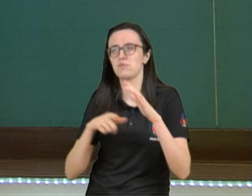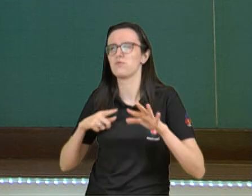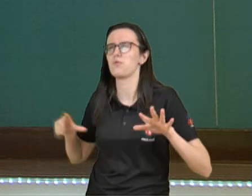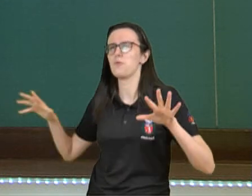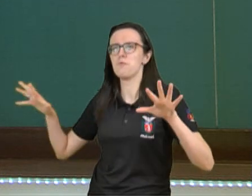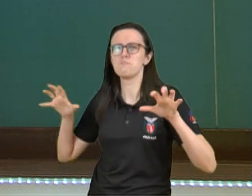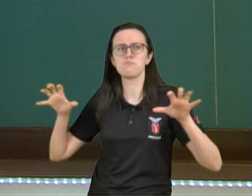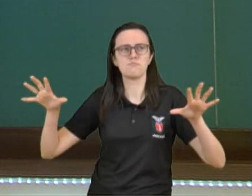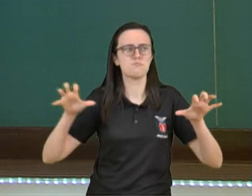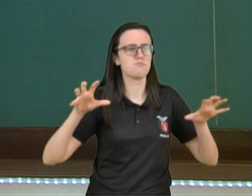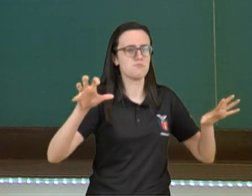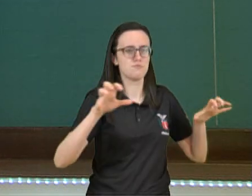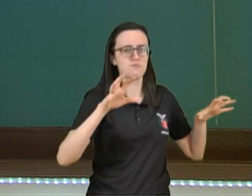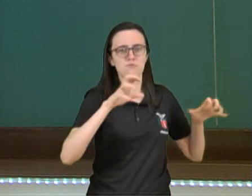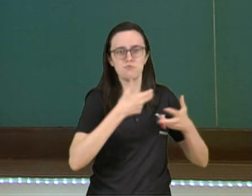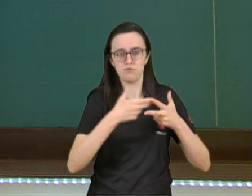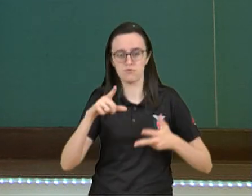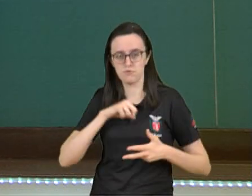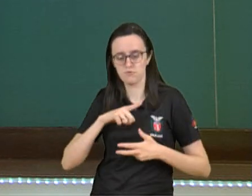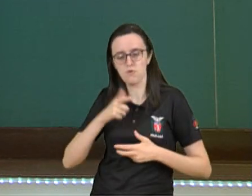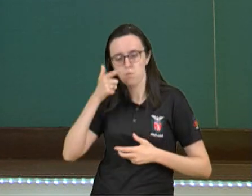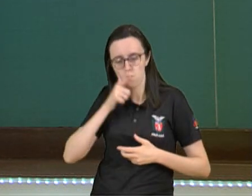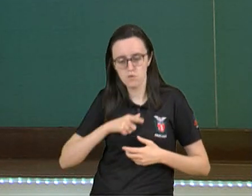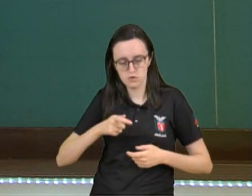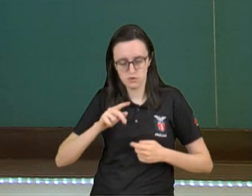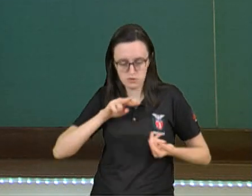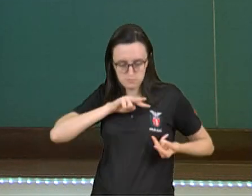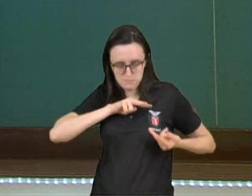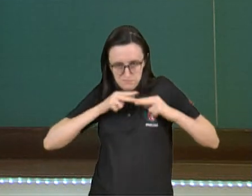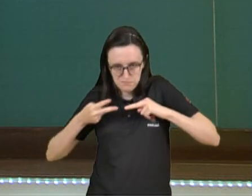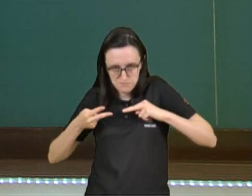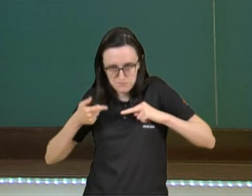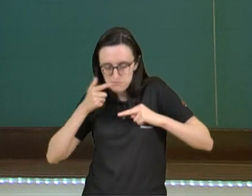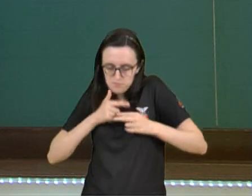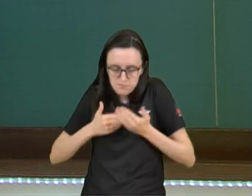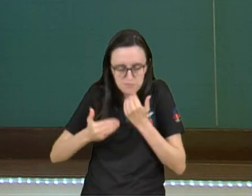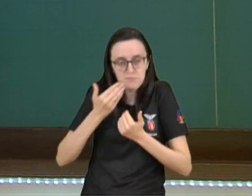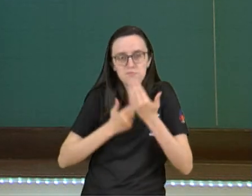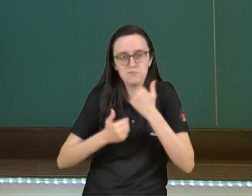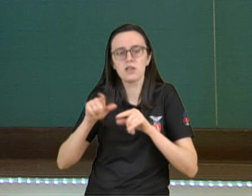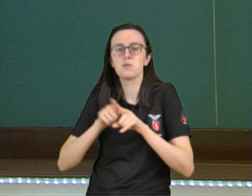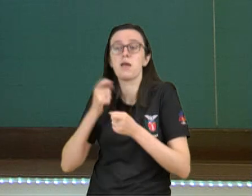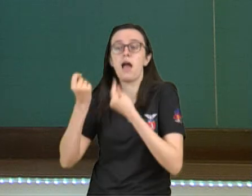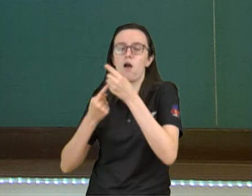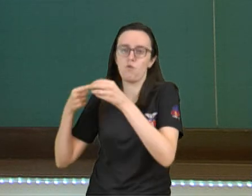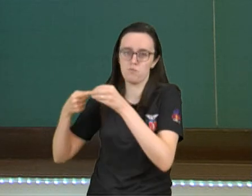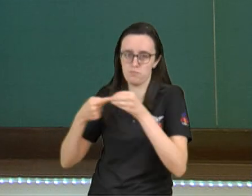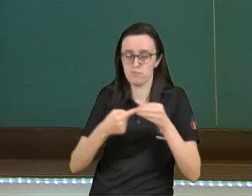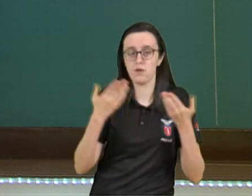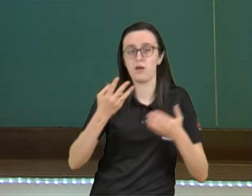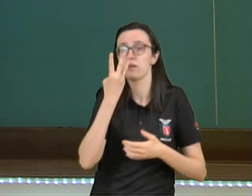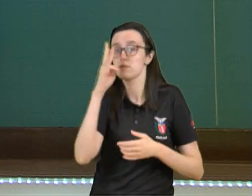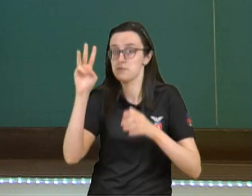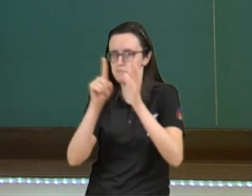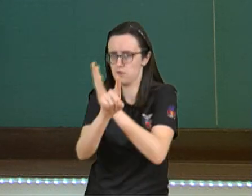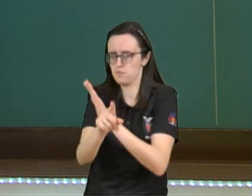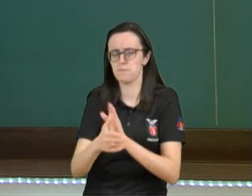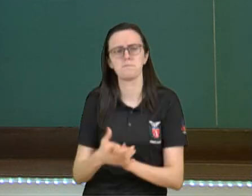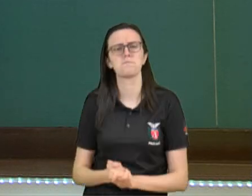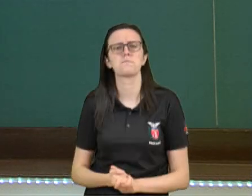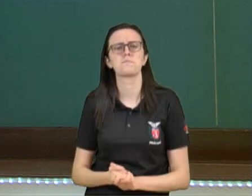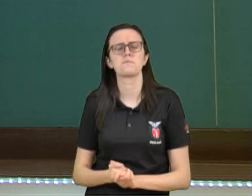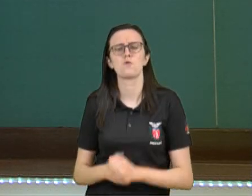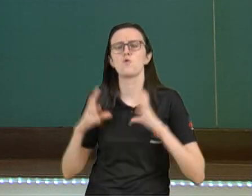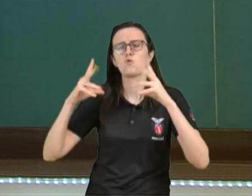retiram matéria inorgânica e fazem essa conversão, e acontece com alguns protozoários. Vamos para a nossa terceira pergunta? Todo